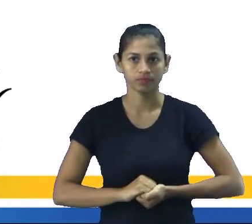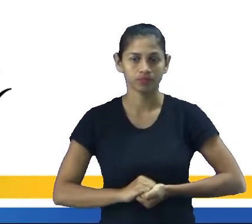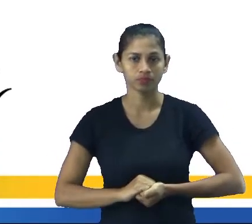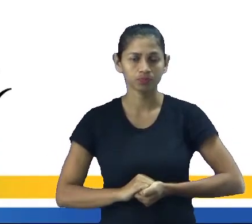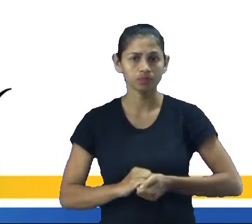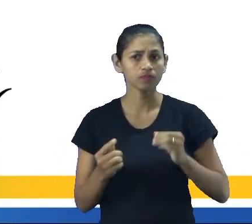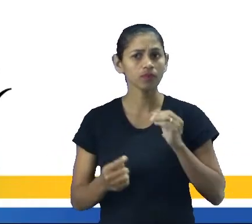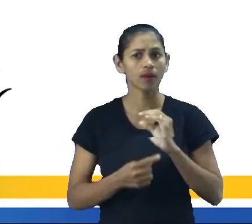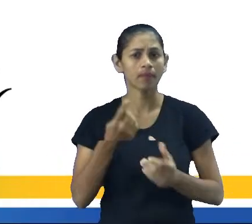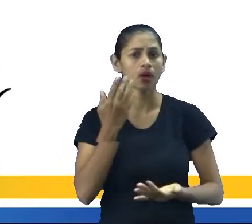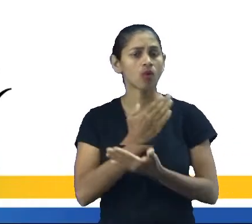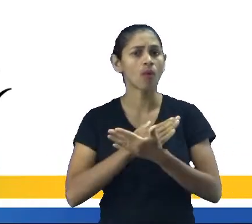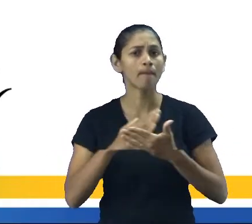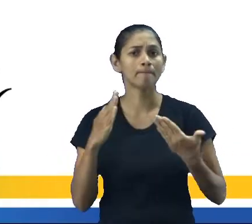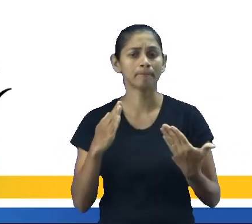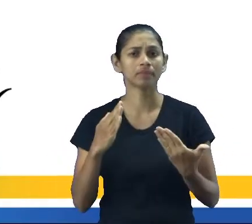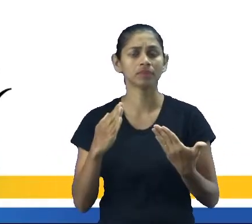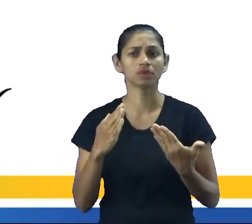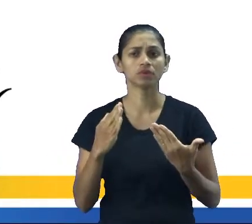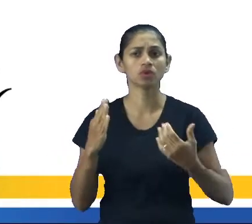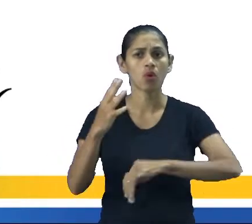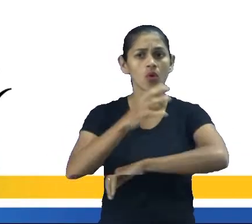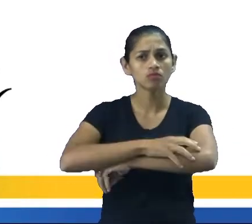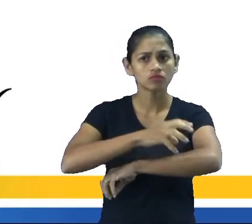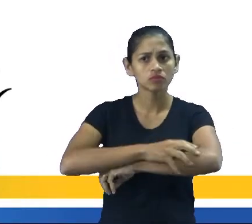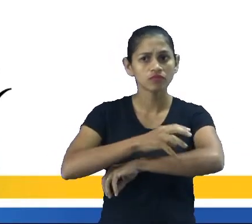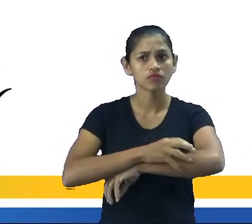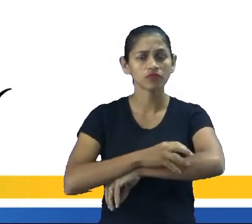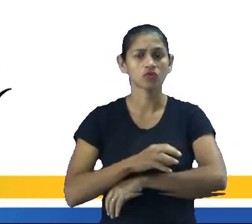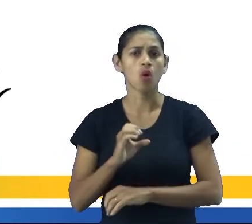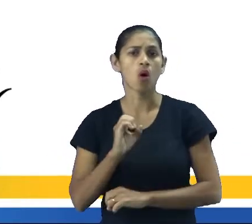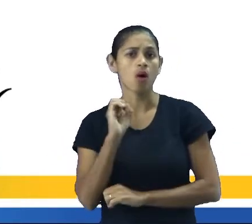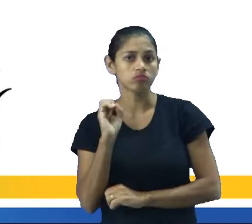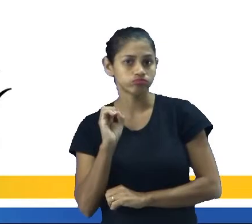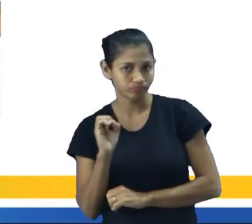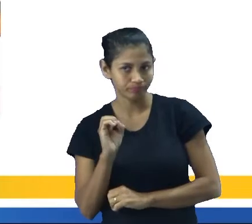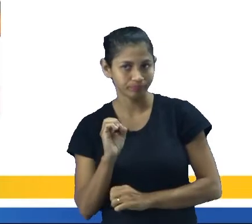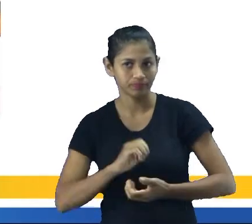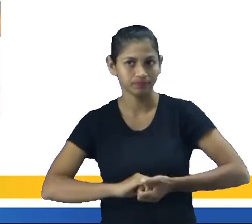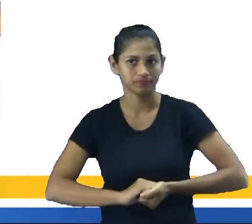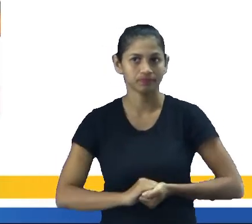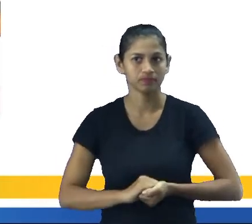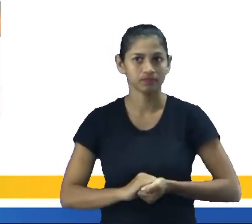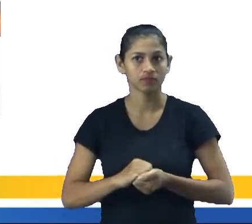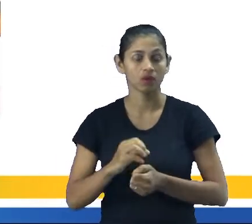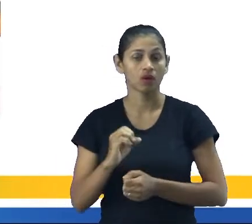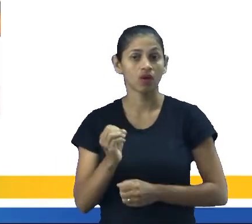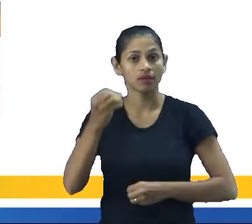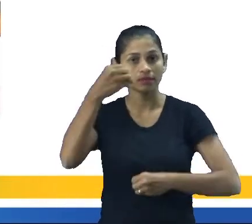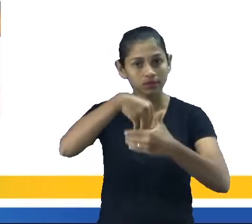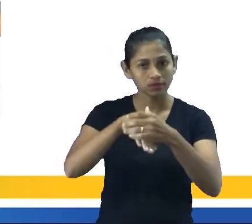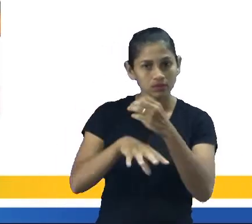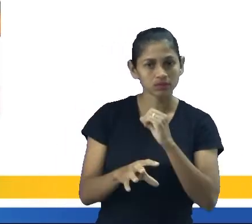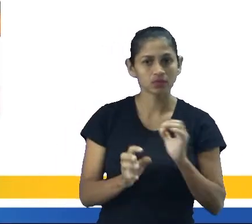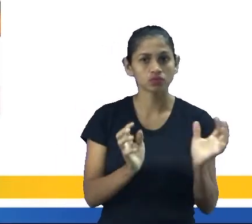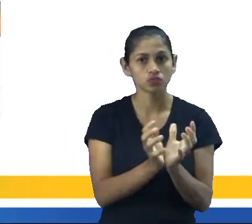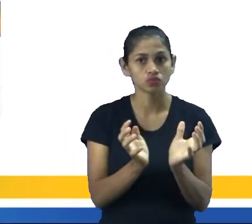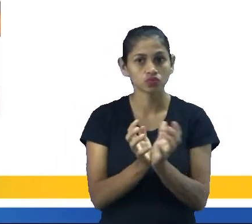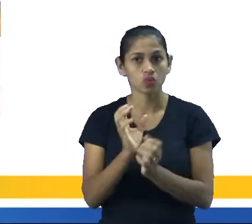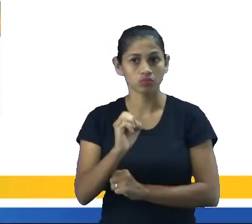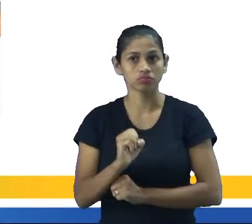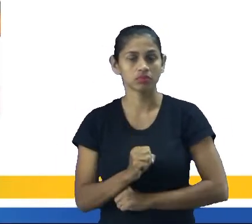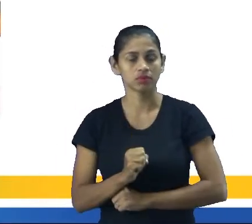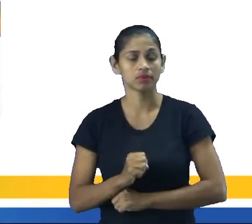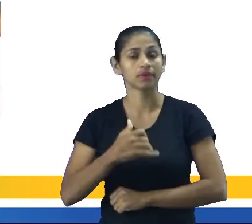Então, primeiro a gente vai começar com as funções oxigenadas. Dentro das funções oxigenadas a gente tem a função